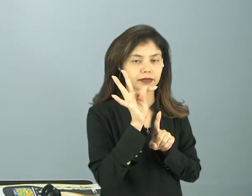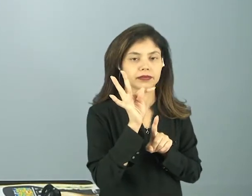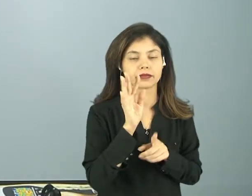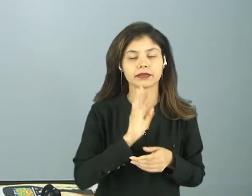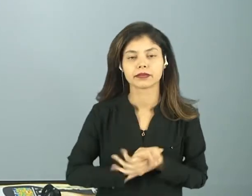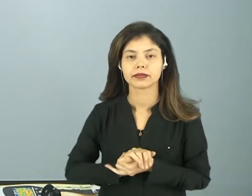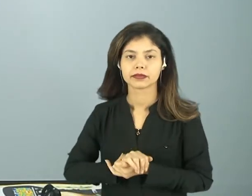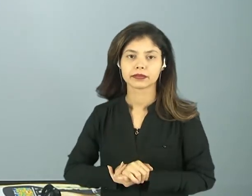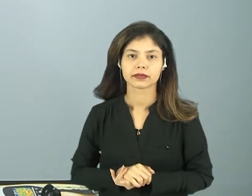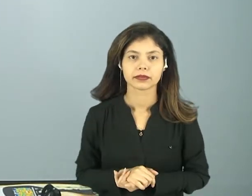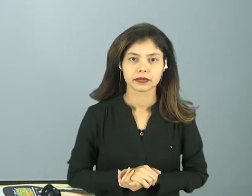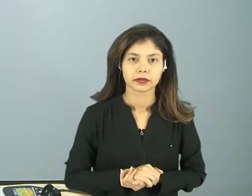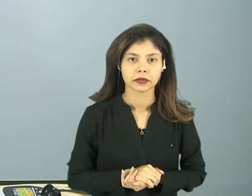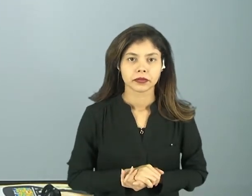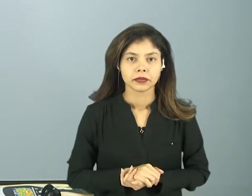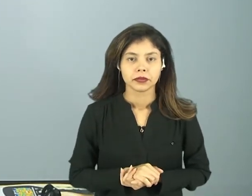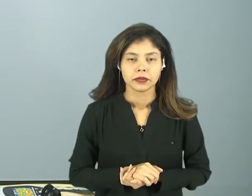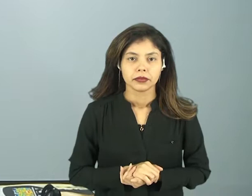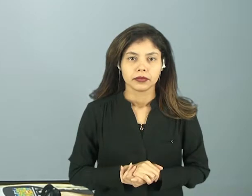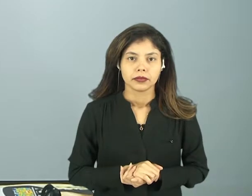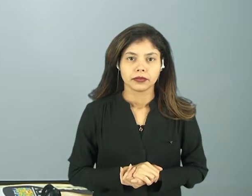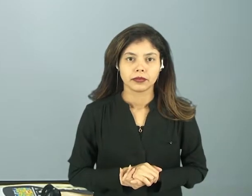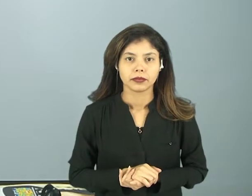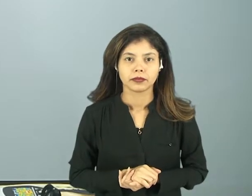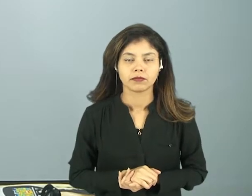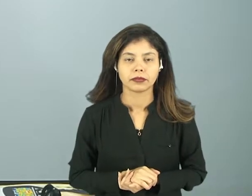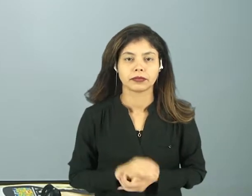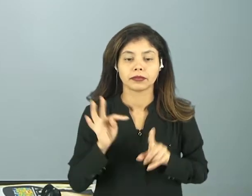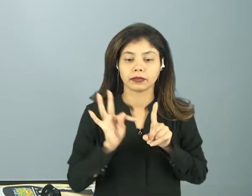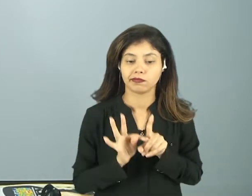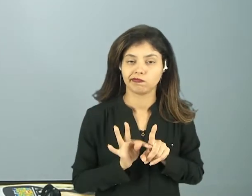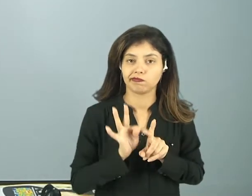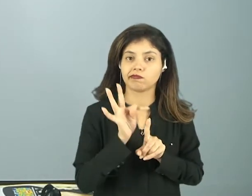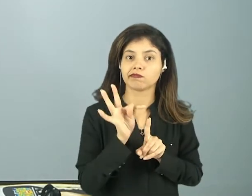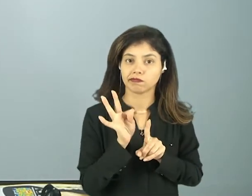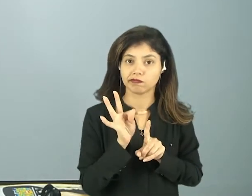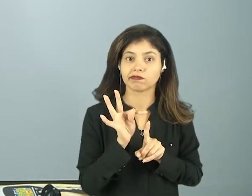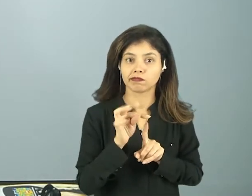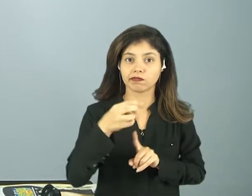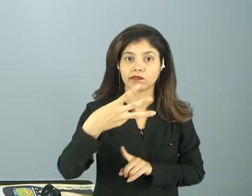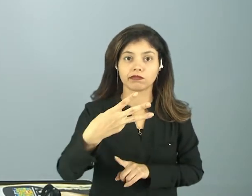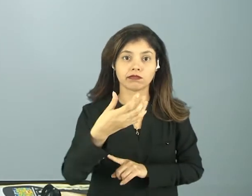temperatura, isso mesmo. Então, ela está com a temperatura medindo